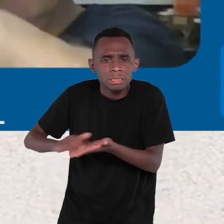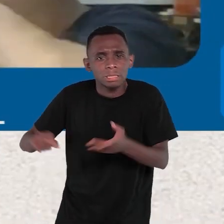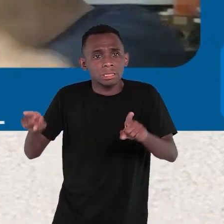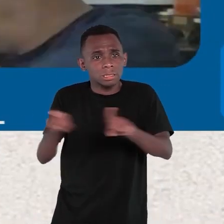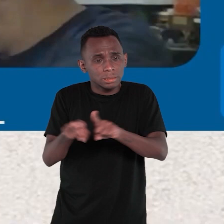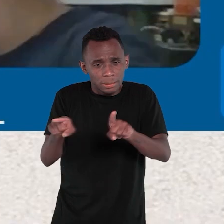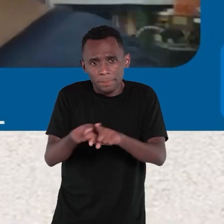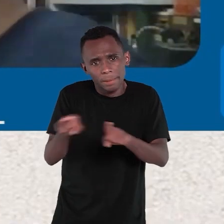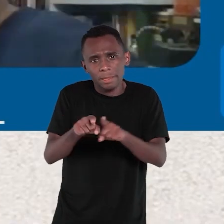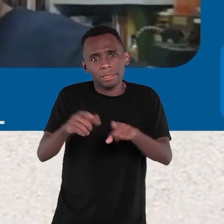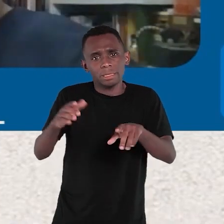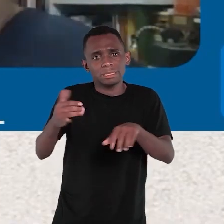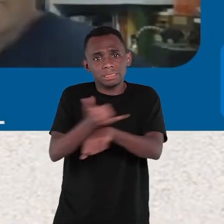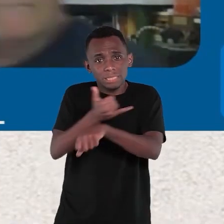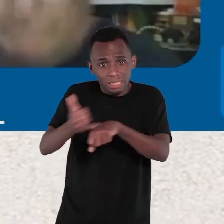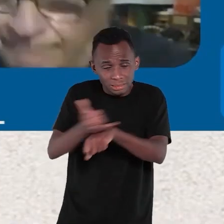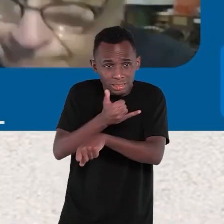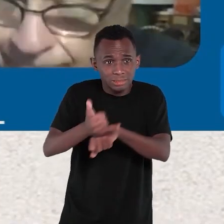até modalidades